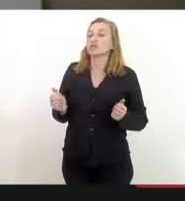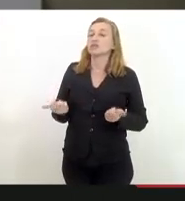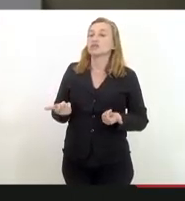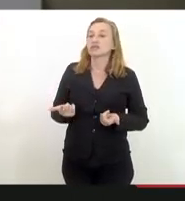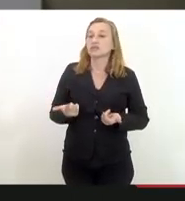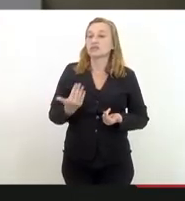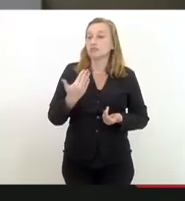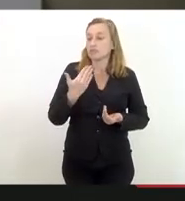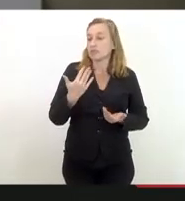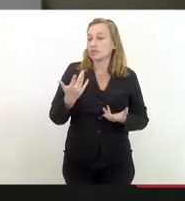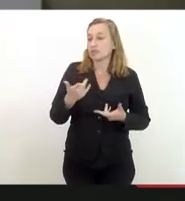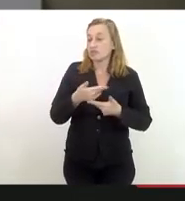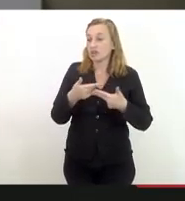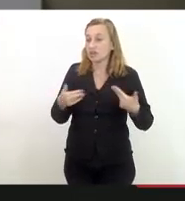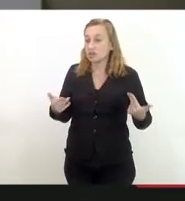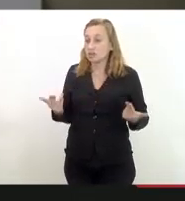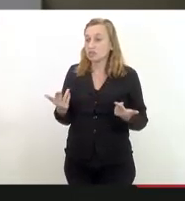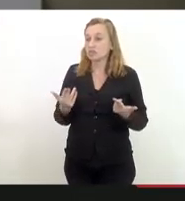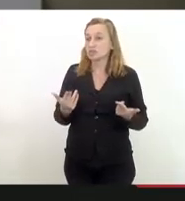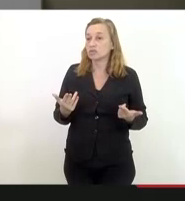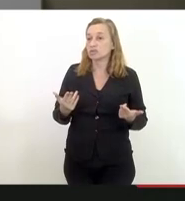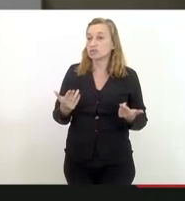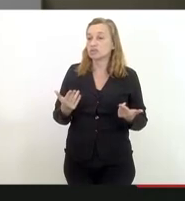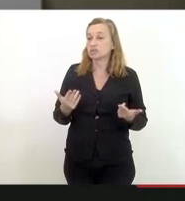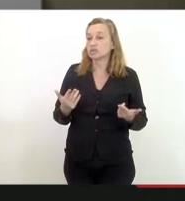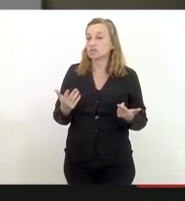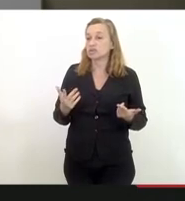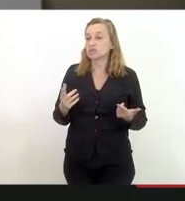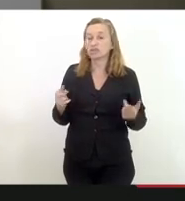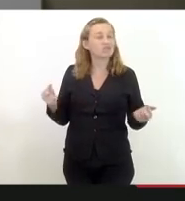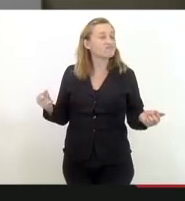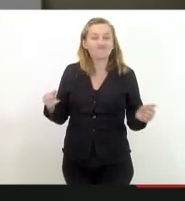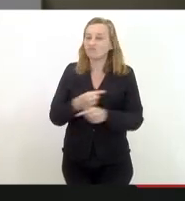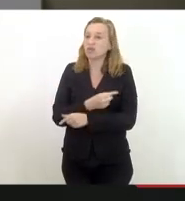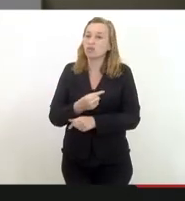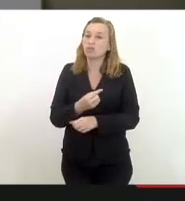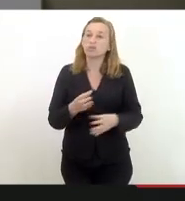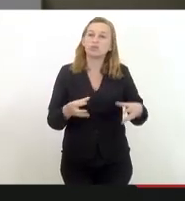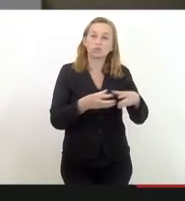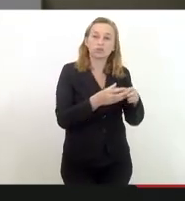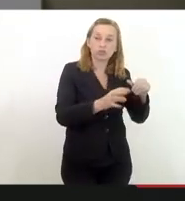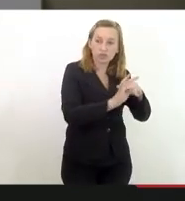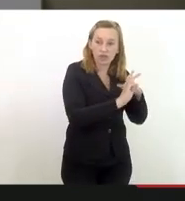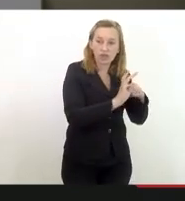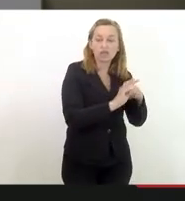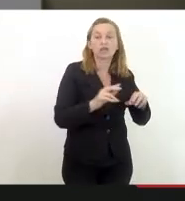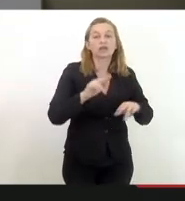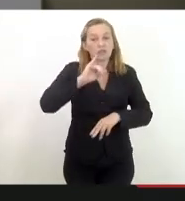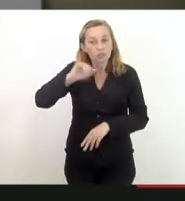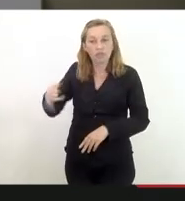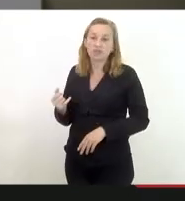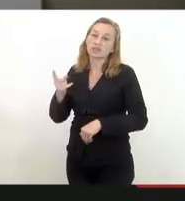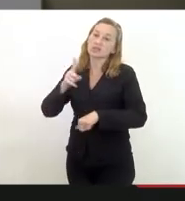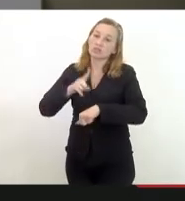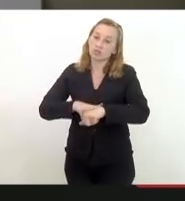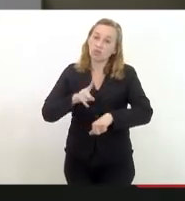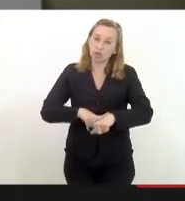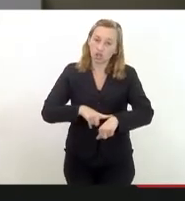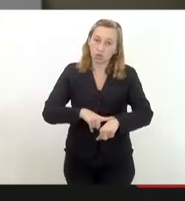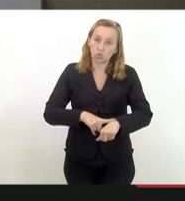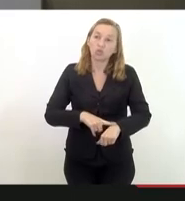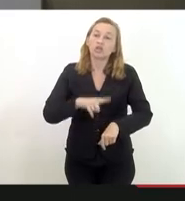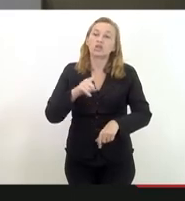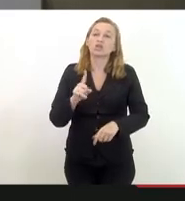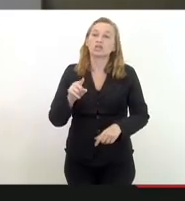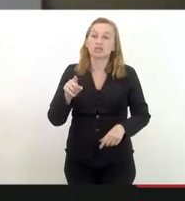argumentação, peças no processo, desconectadas da programação técnica da Secretaria. Então, a gente aproveita esse momento para que,